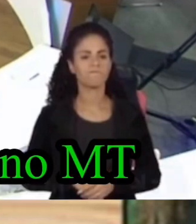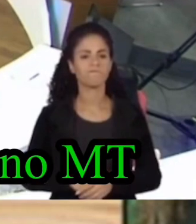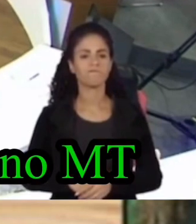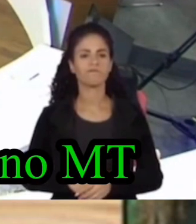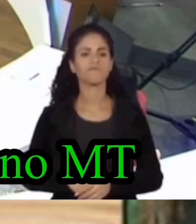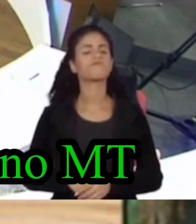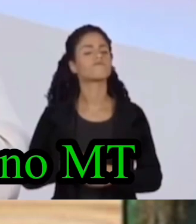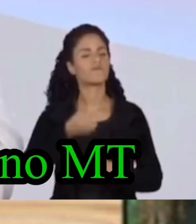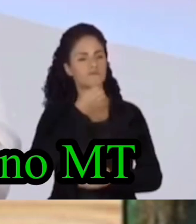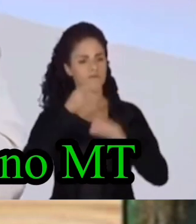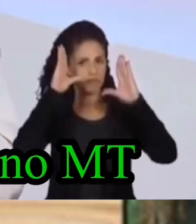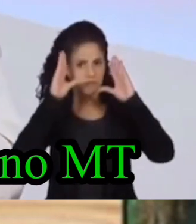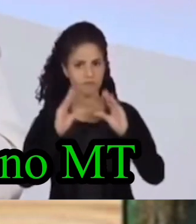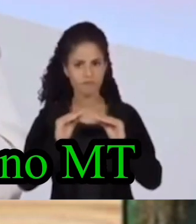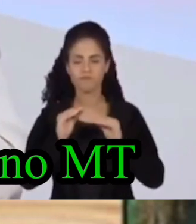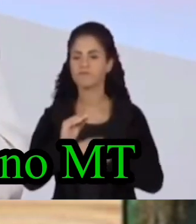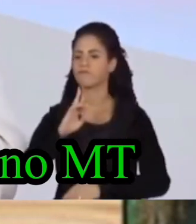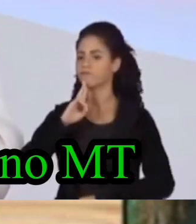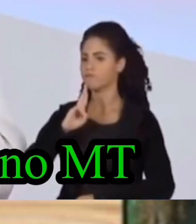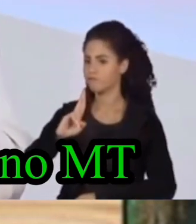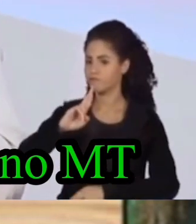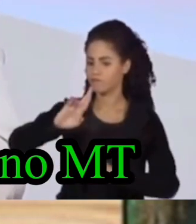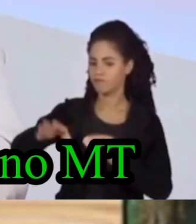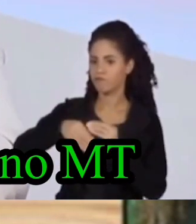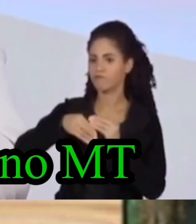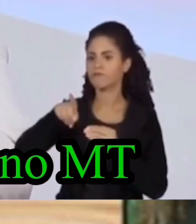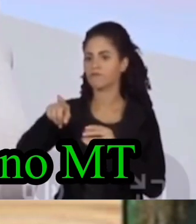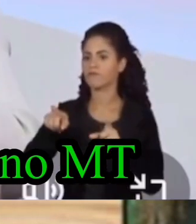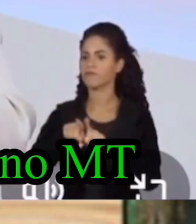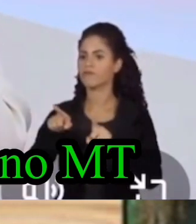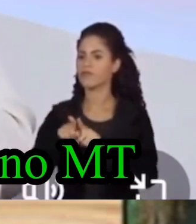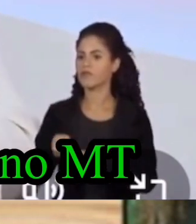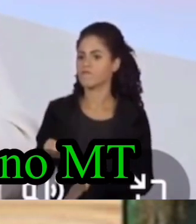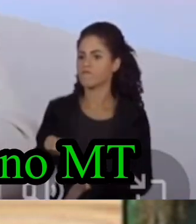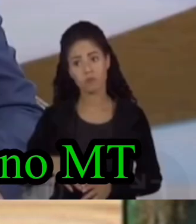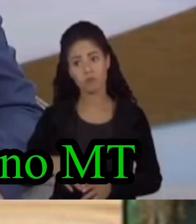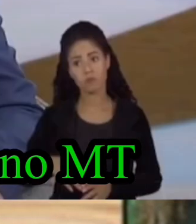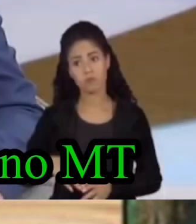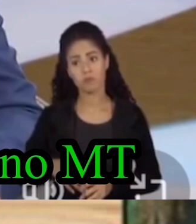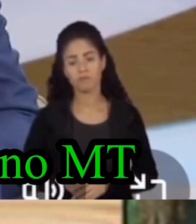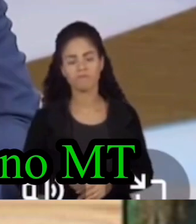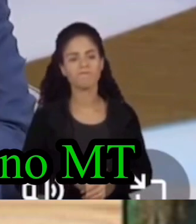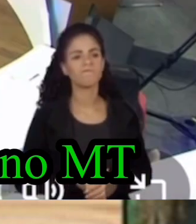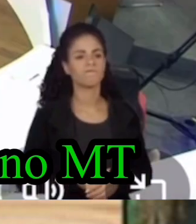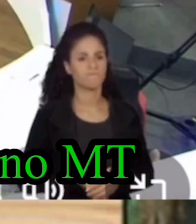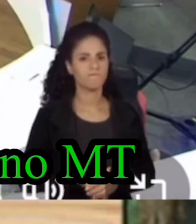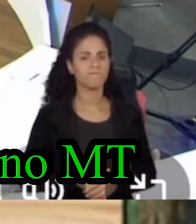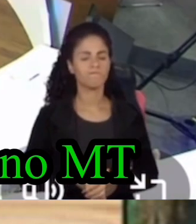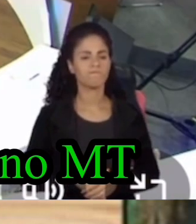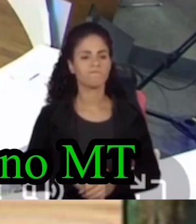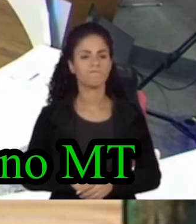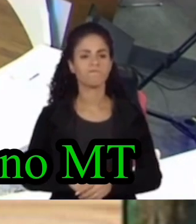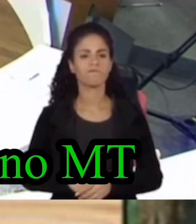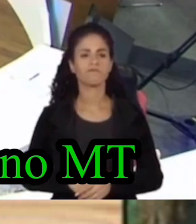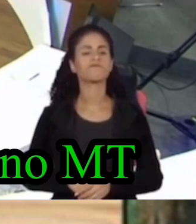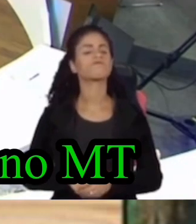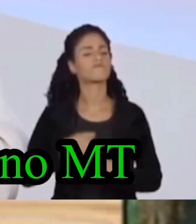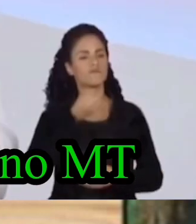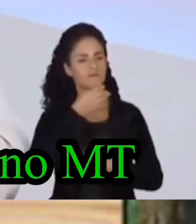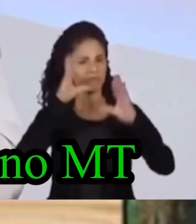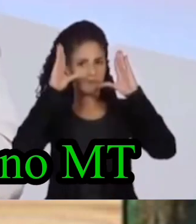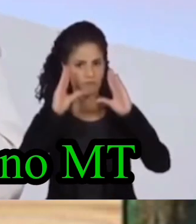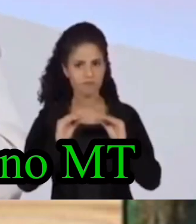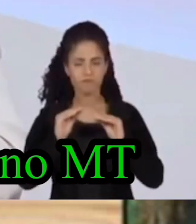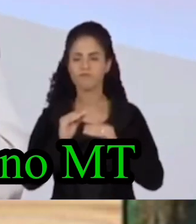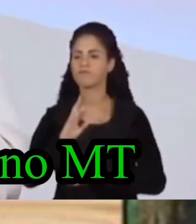Grosso o gancho aí da sua resposta o senhor tem defendido penas mais duras para quem Governador Boa noite aproveitando o gancho